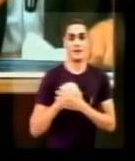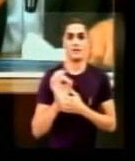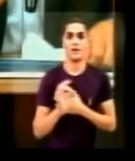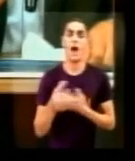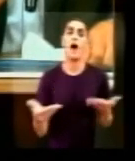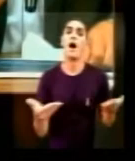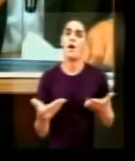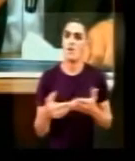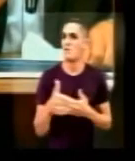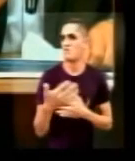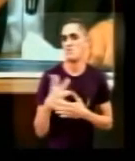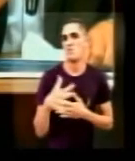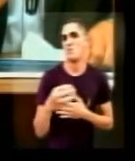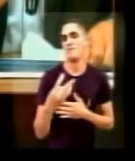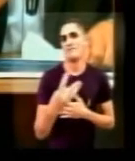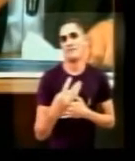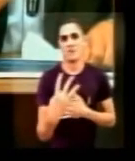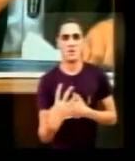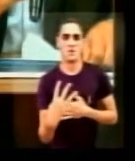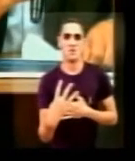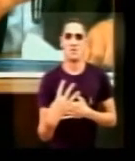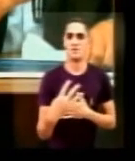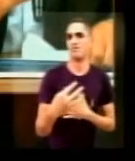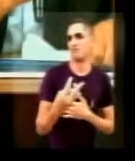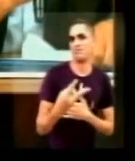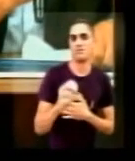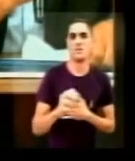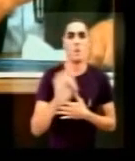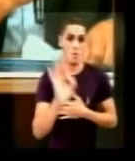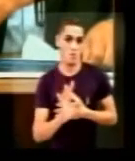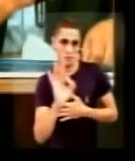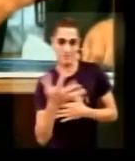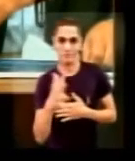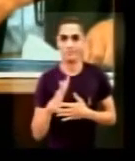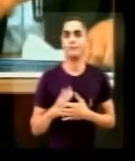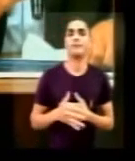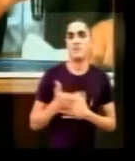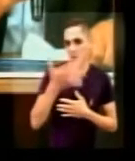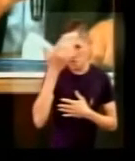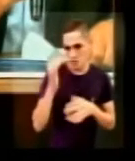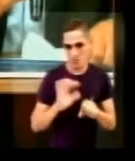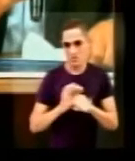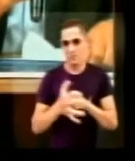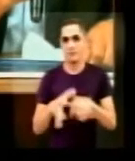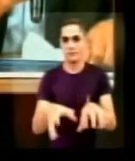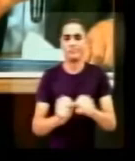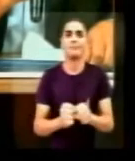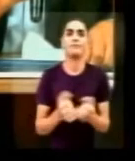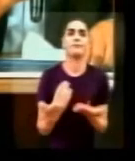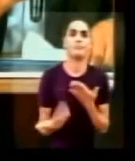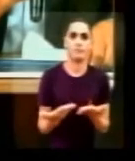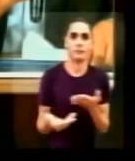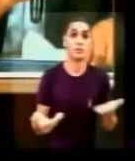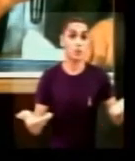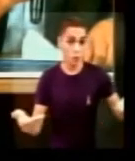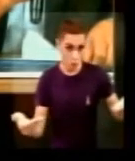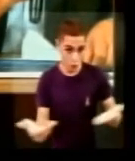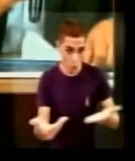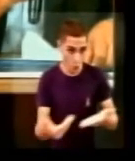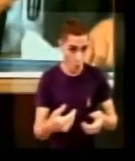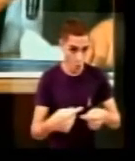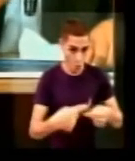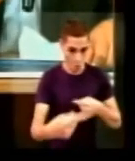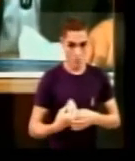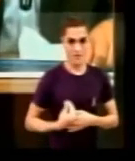ele anda na casa de 34%, 35%, e hoje, na semana 41, que foi